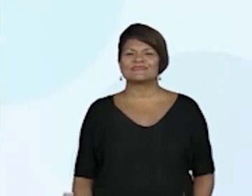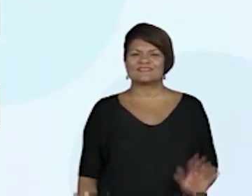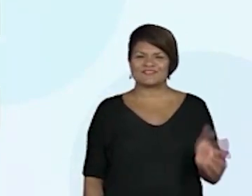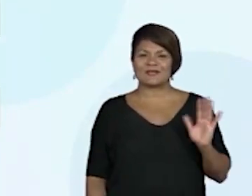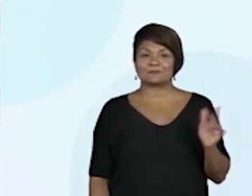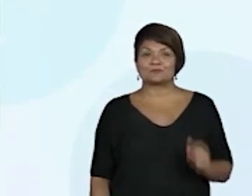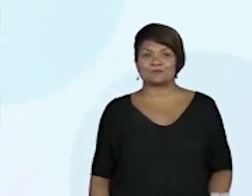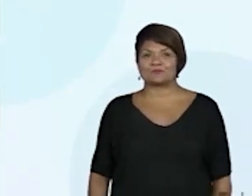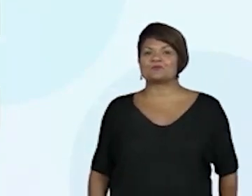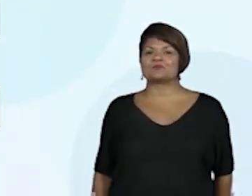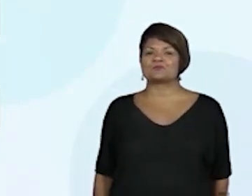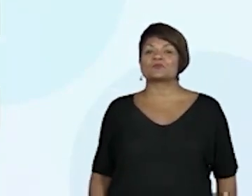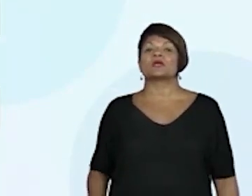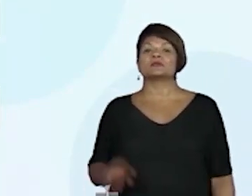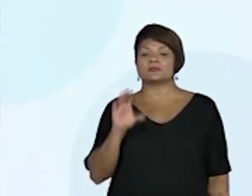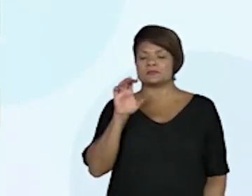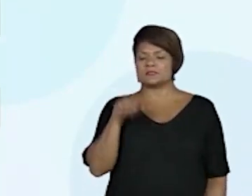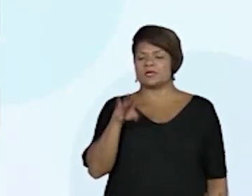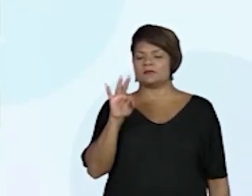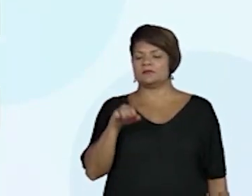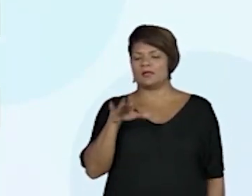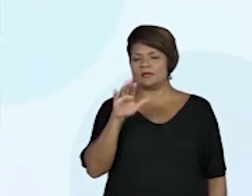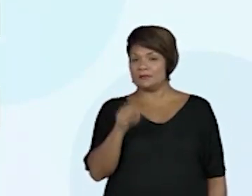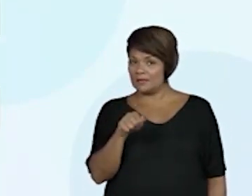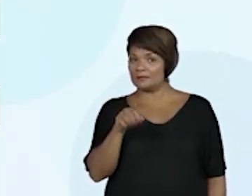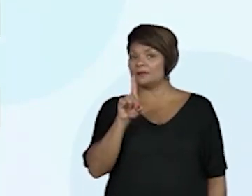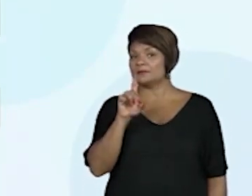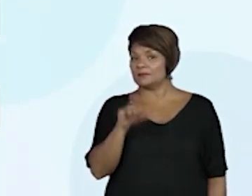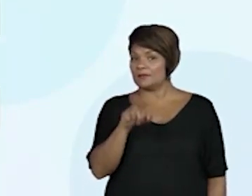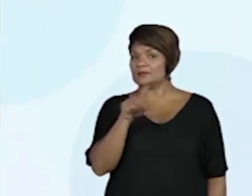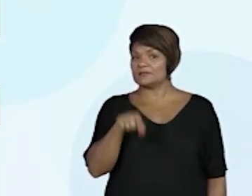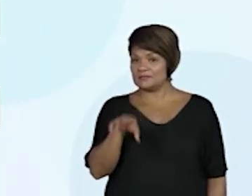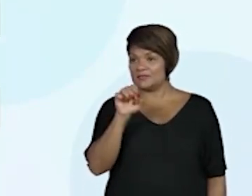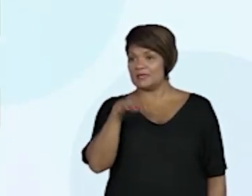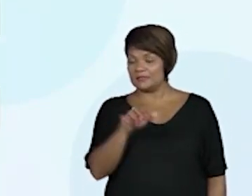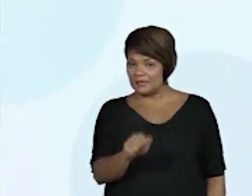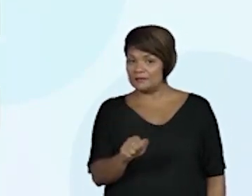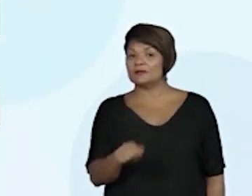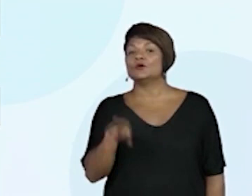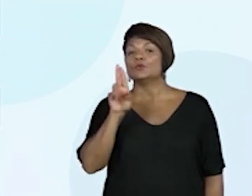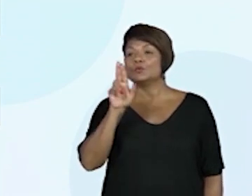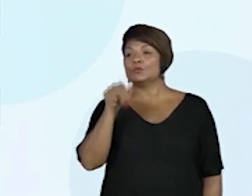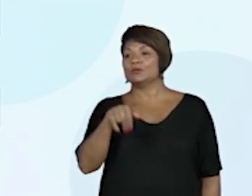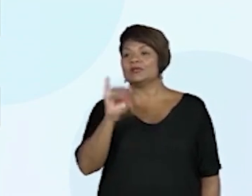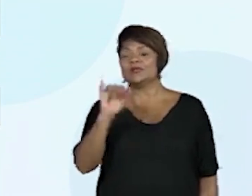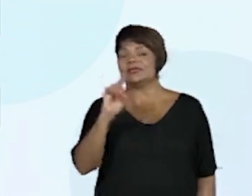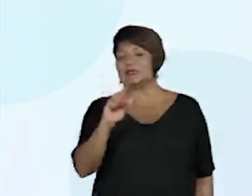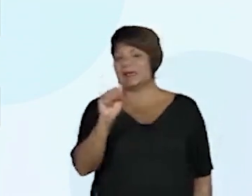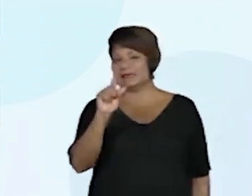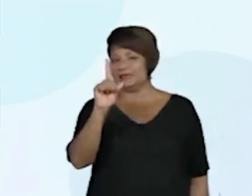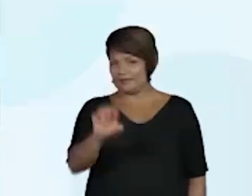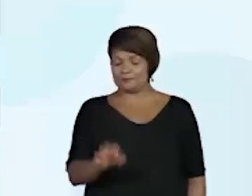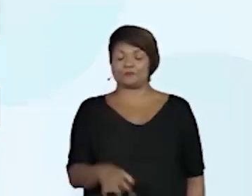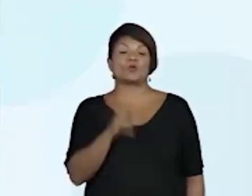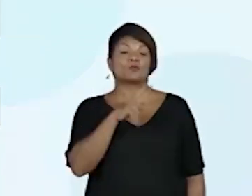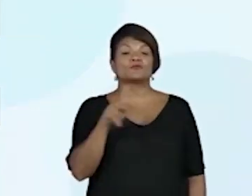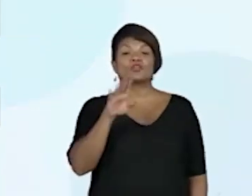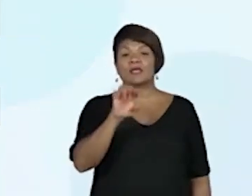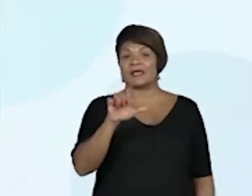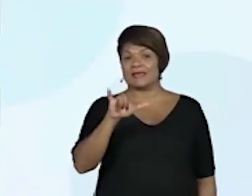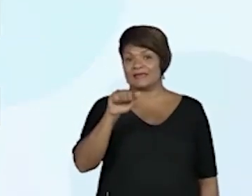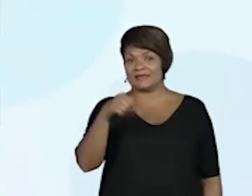vão então ali com centena, dezena e unidade. Professora Eliane deu uma sugestão aí